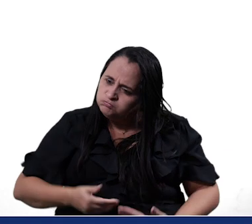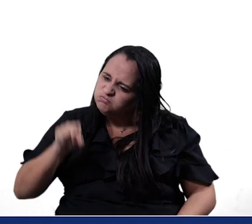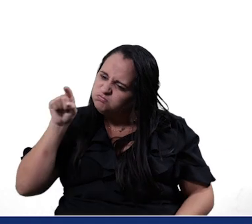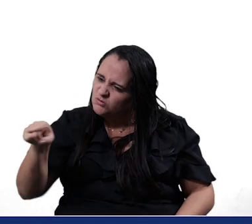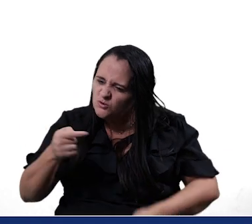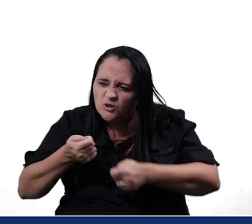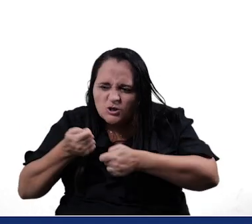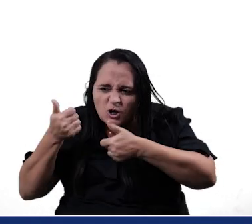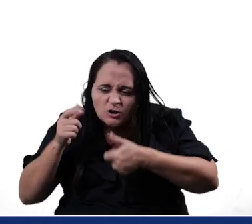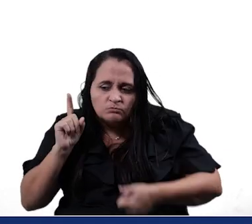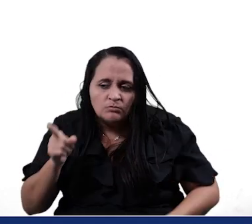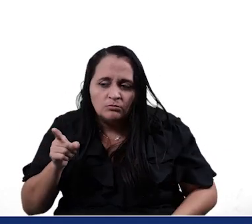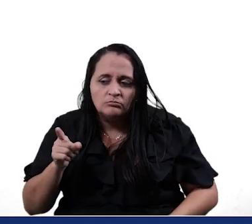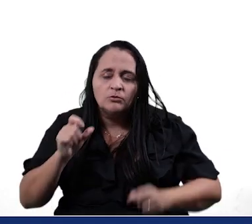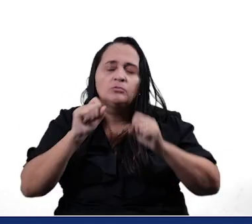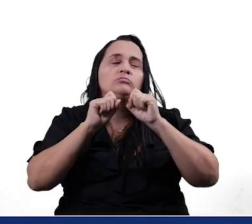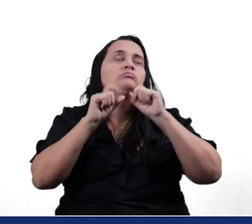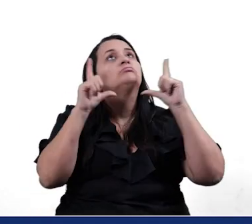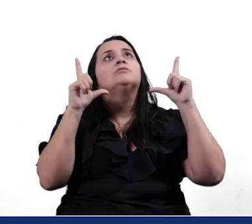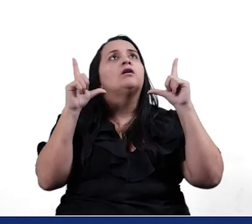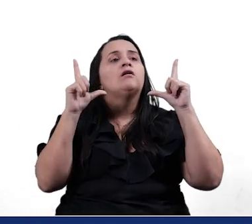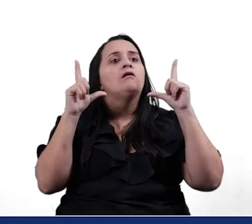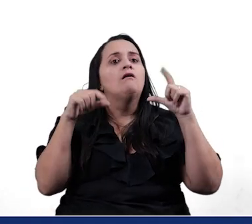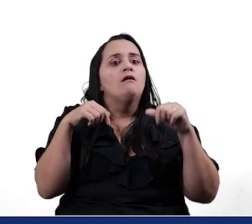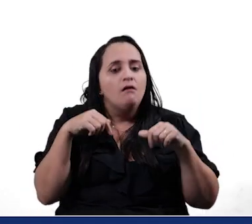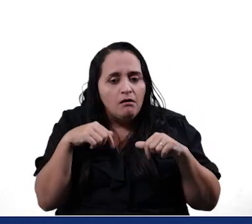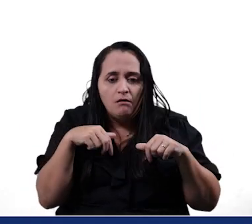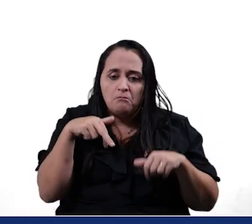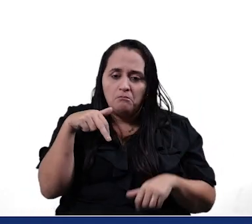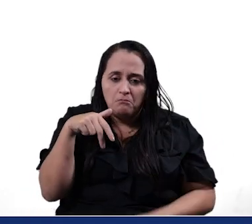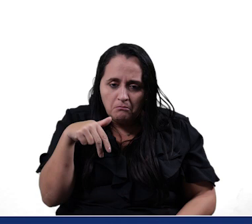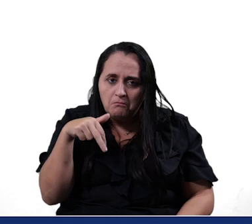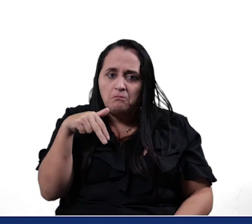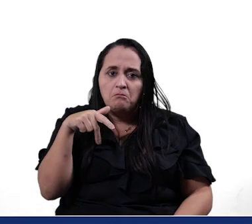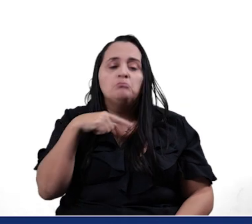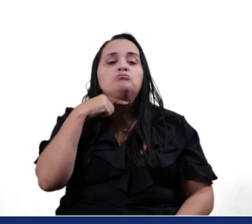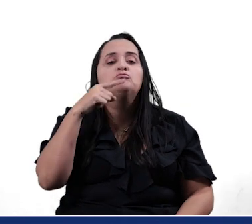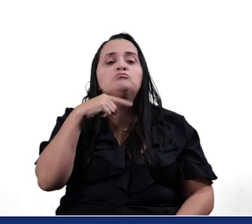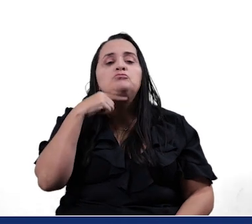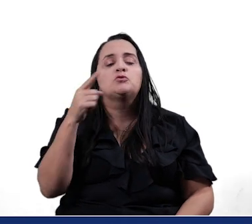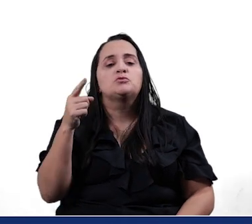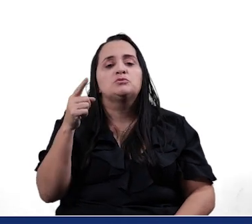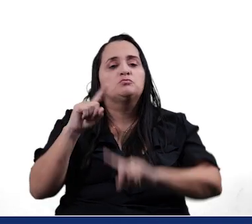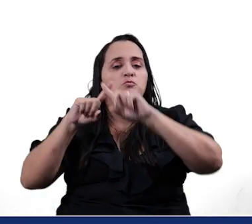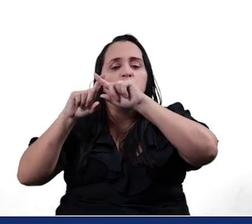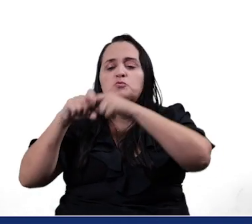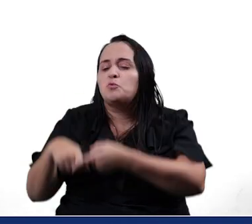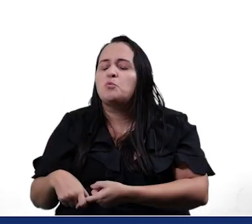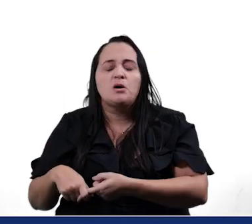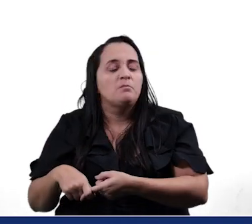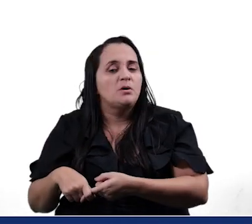aí, quando o lobo acordou, não conseguia andar. E assim, ele nunca